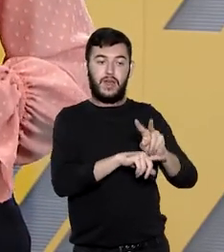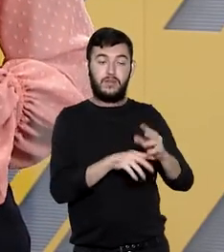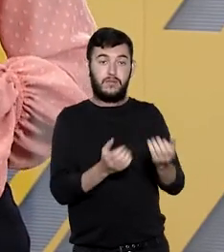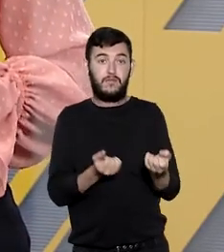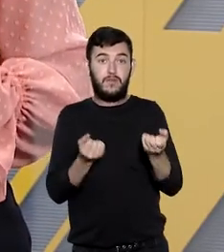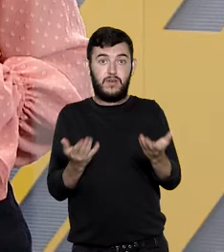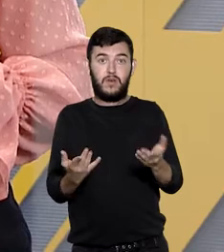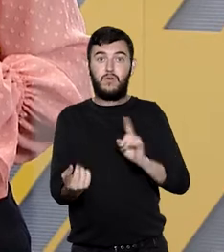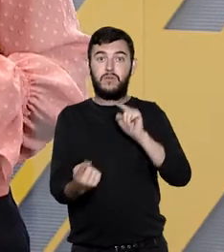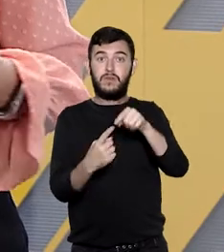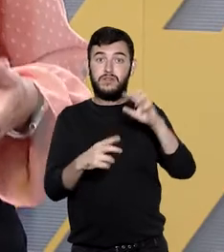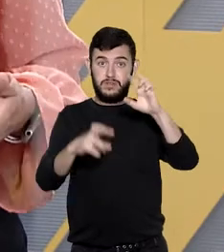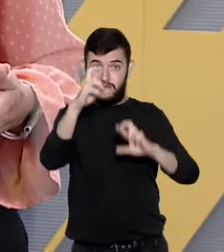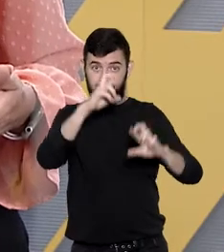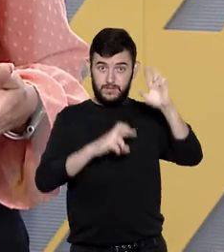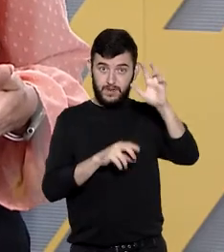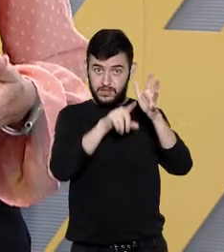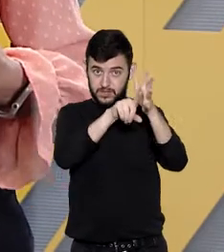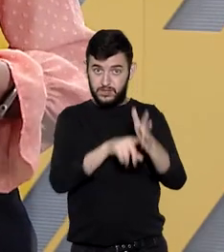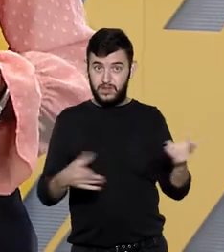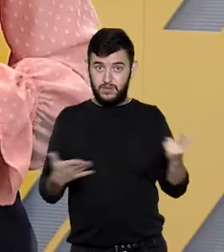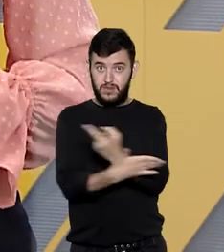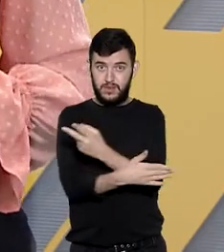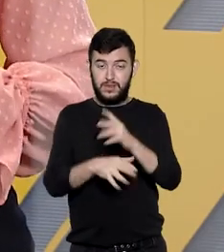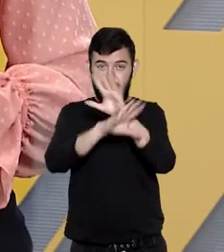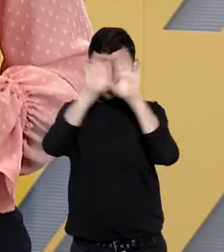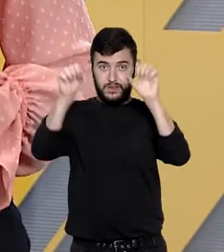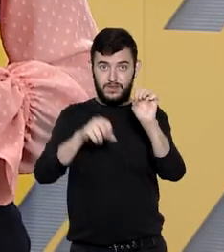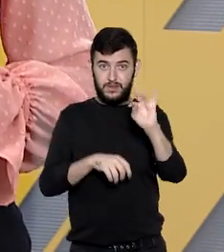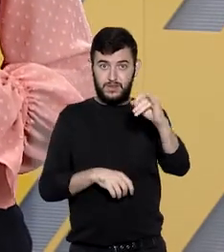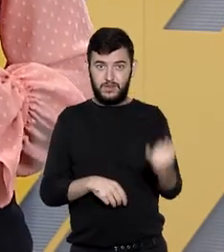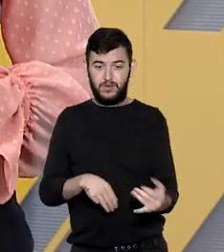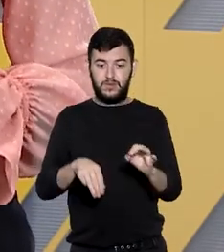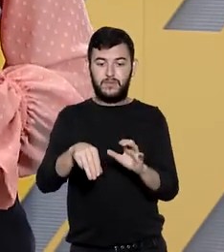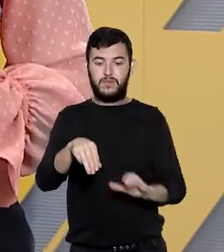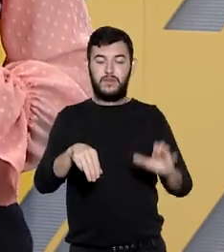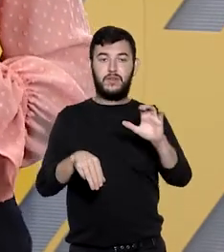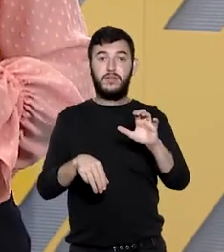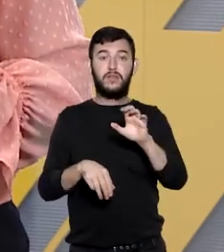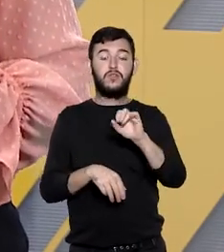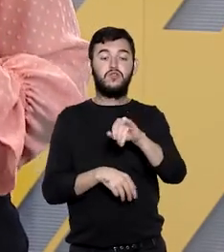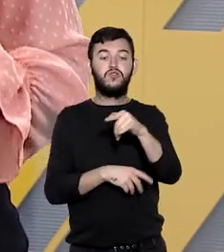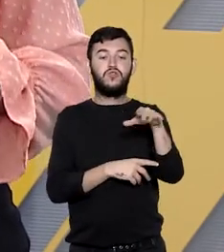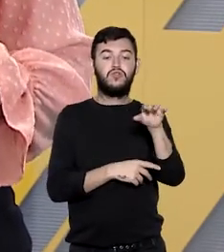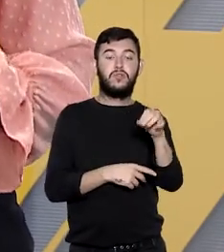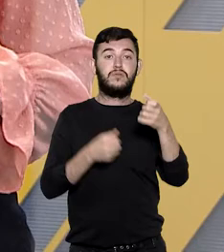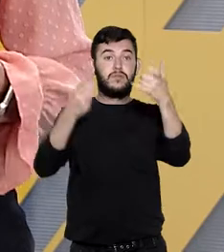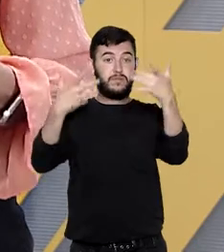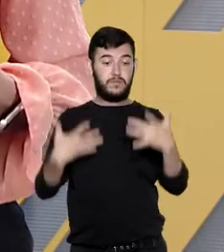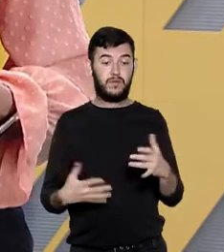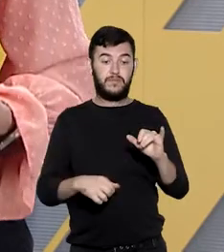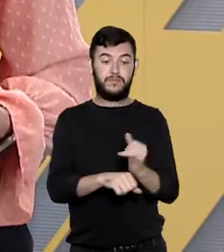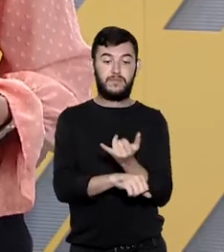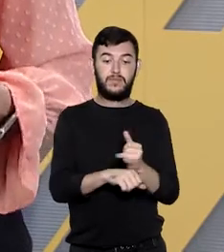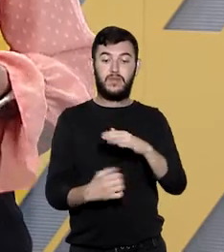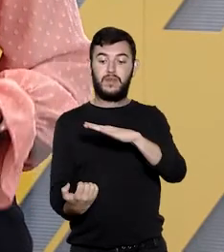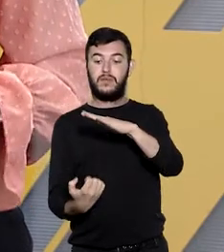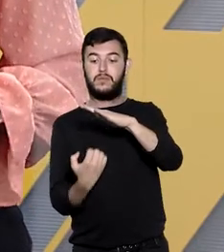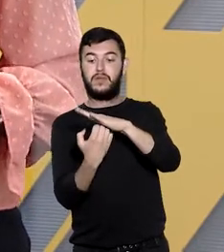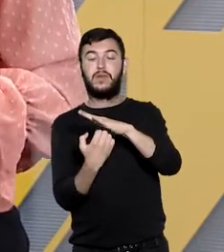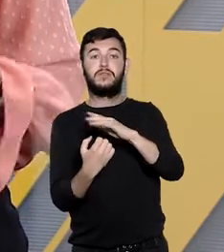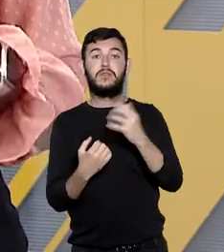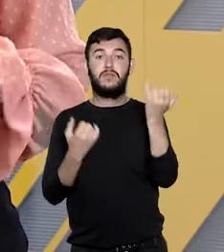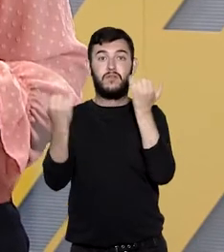das investigações. No STJ, o relator, ministro João Otávio de Noronha, afirmou que a estratégia empresarial